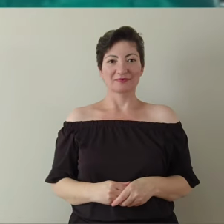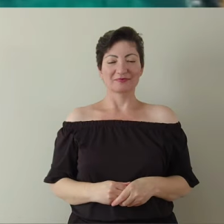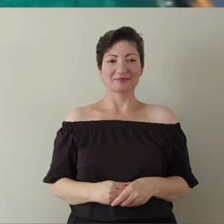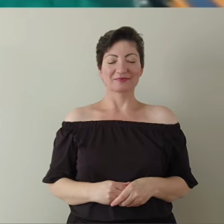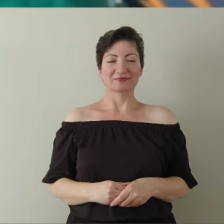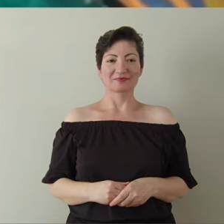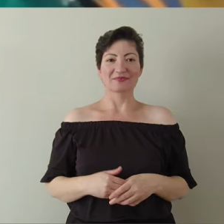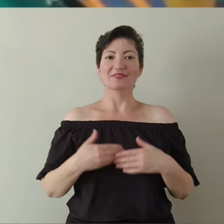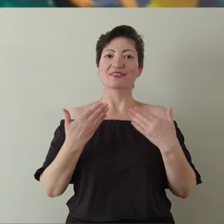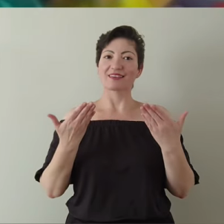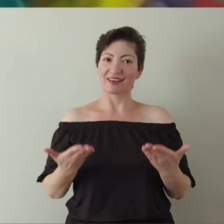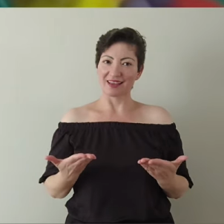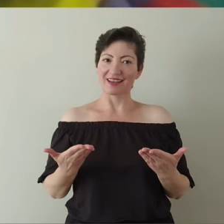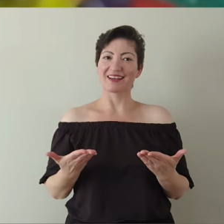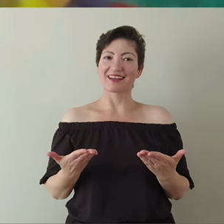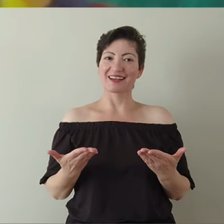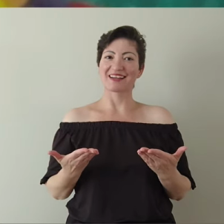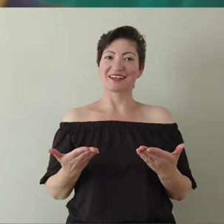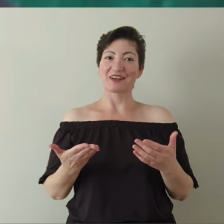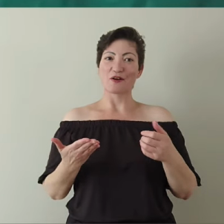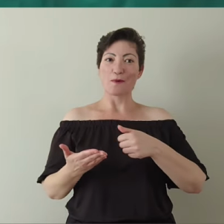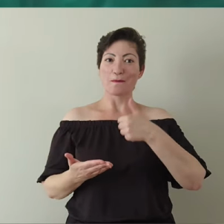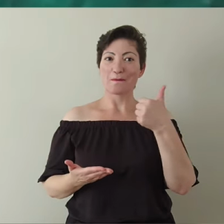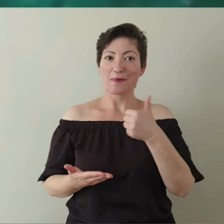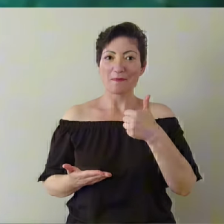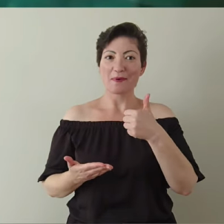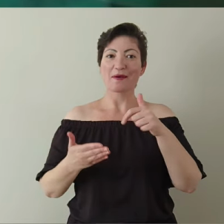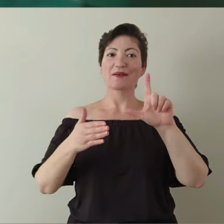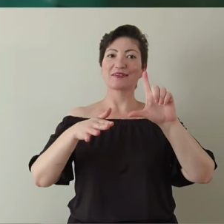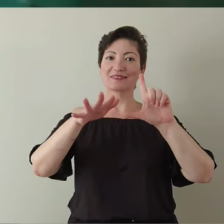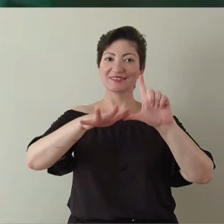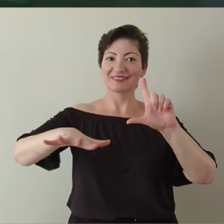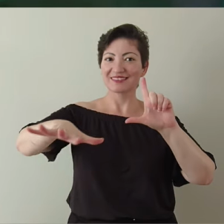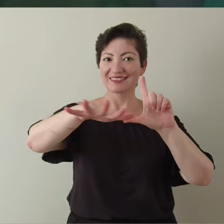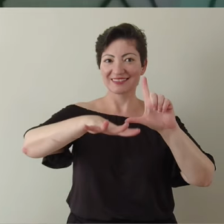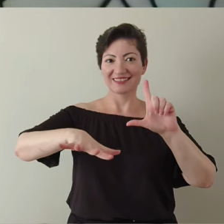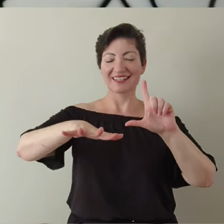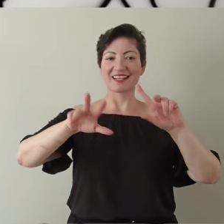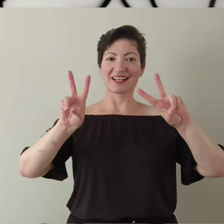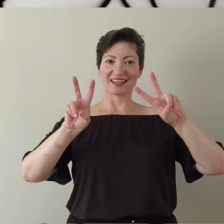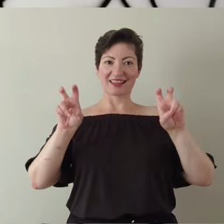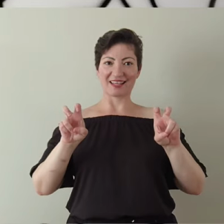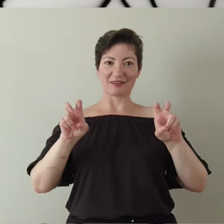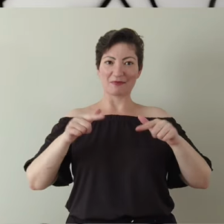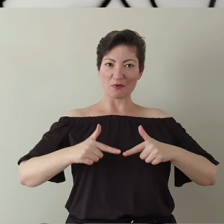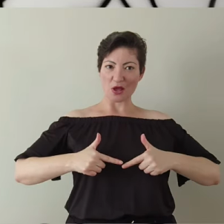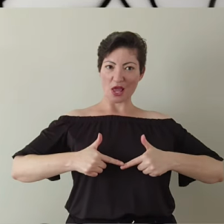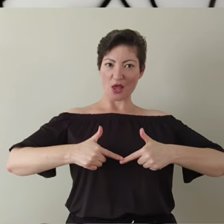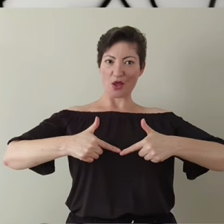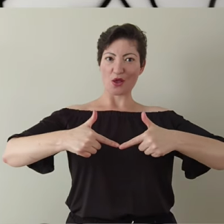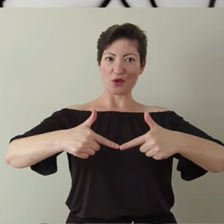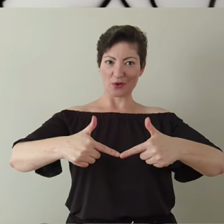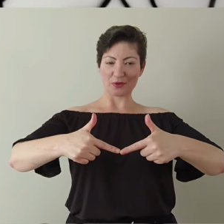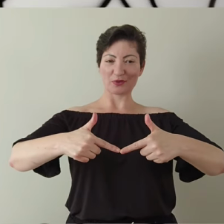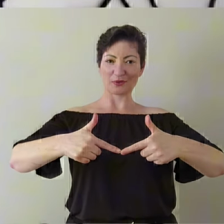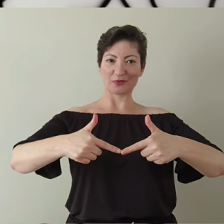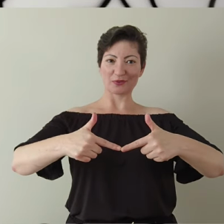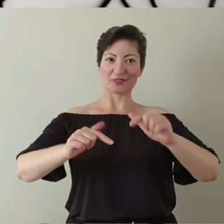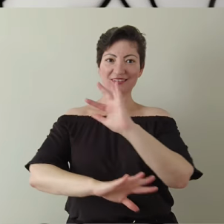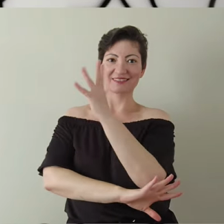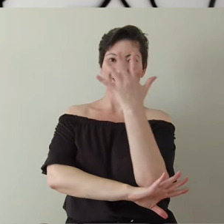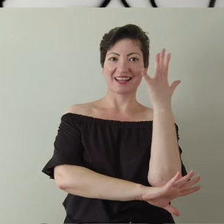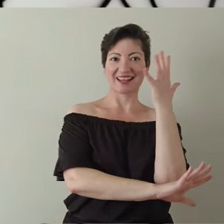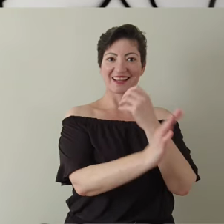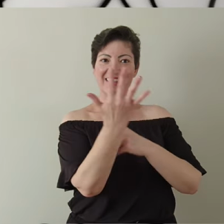E aí foi que surgiu o nosso primeiro espetáculo, que foi o Heróis da Natureza, né? Um espetáculo que tem a temática do meio ambiente,